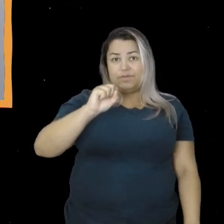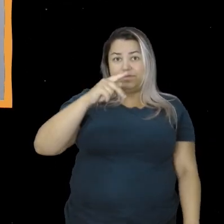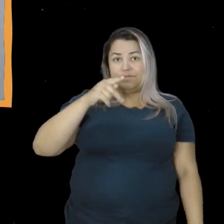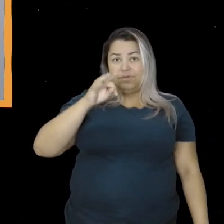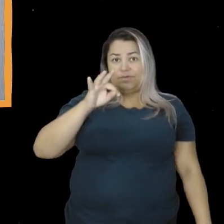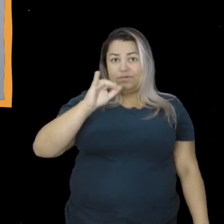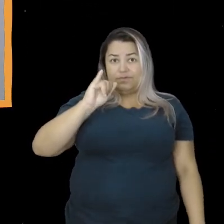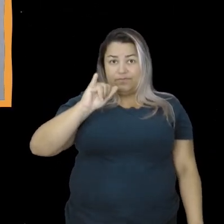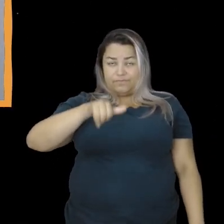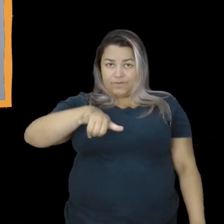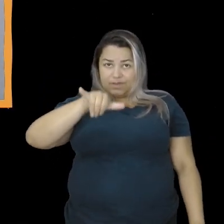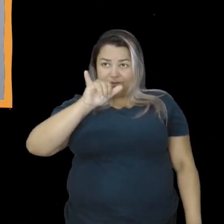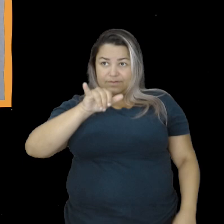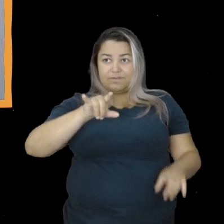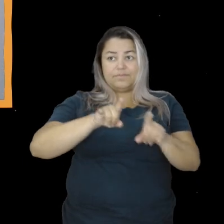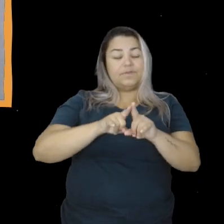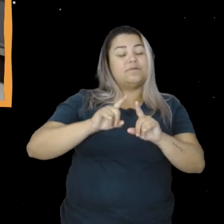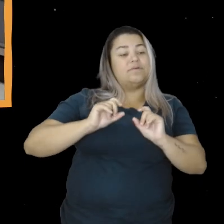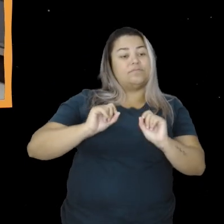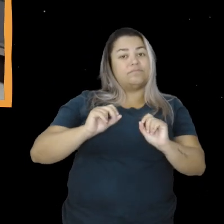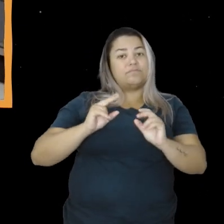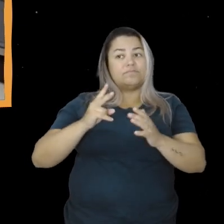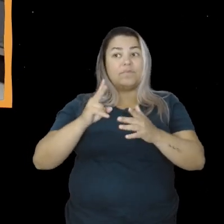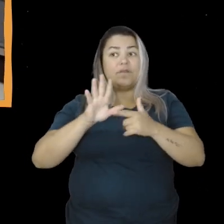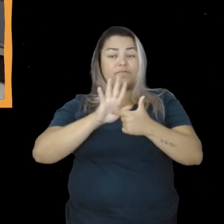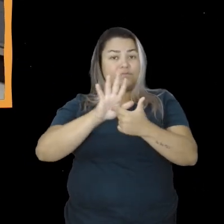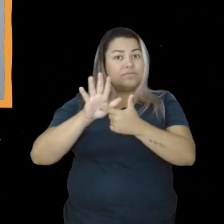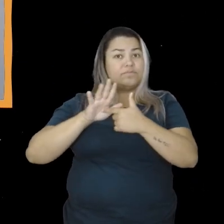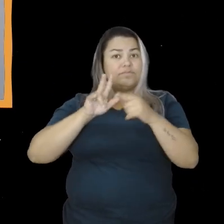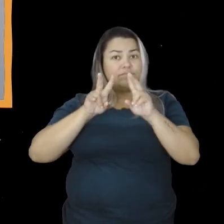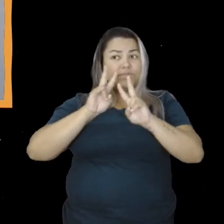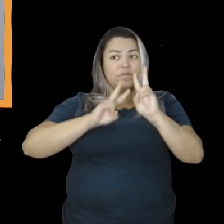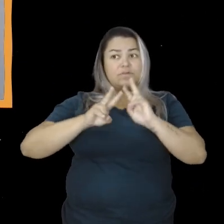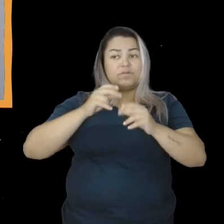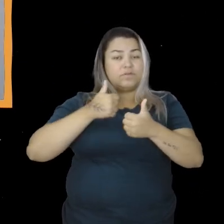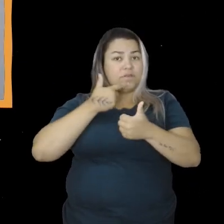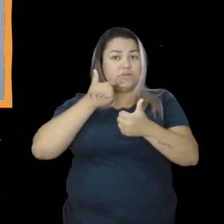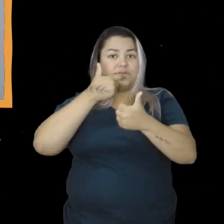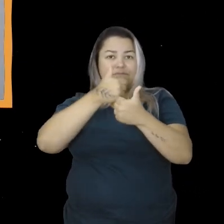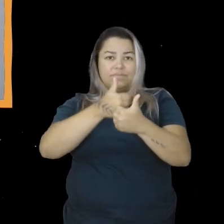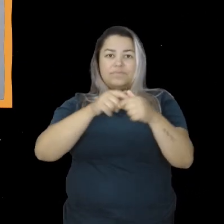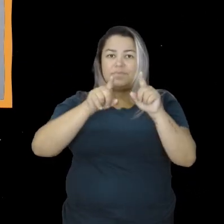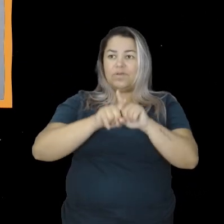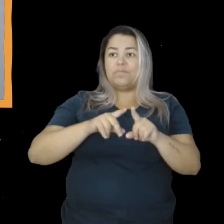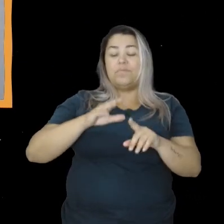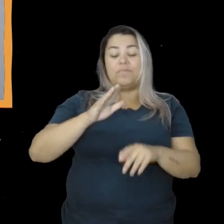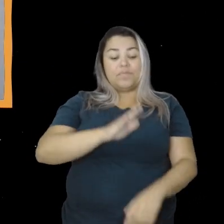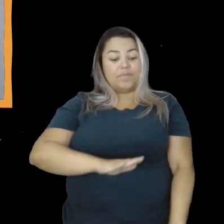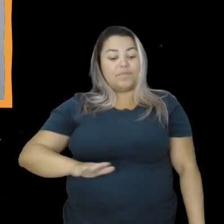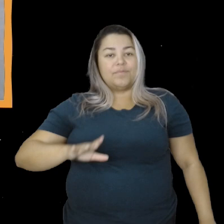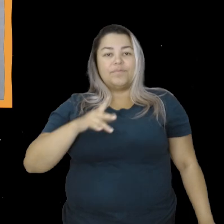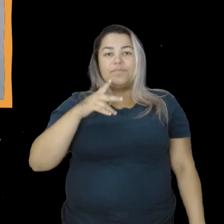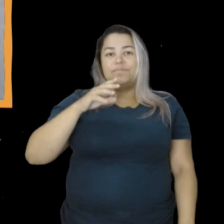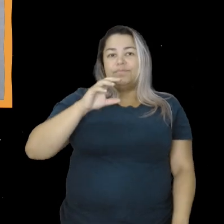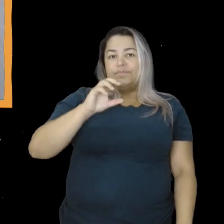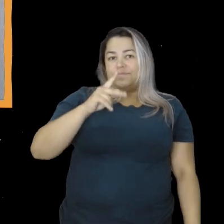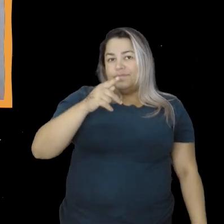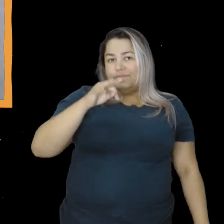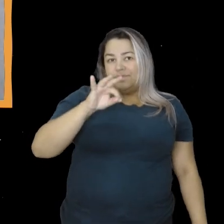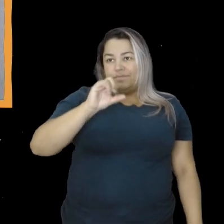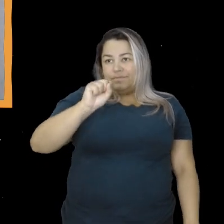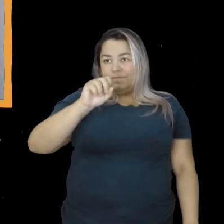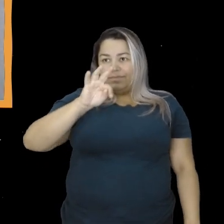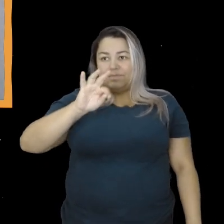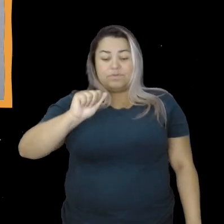por Crianças Petistas, que a gente aparece para você seguir. Segue já! E hoje o nosso papo é com uma criança petista especialíssima,